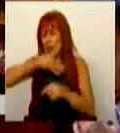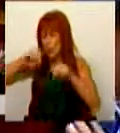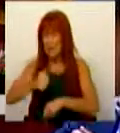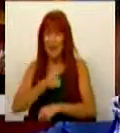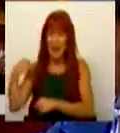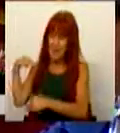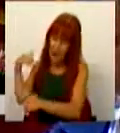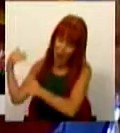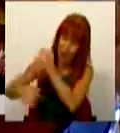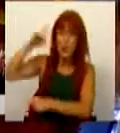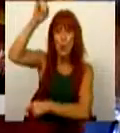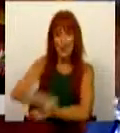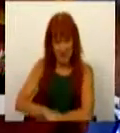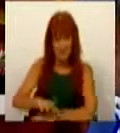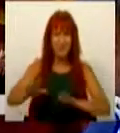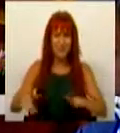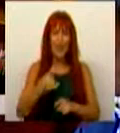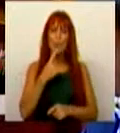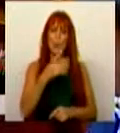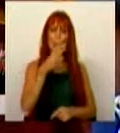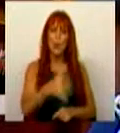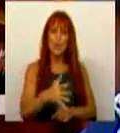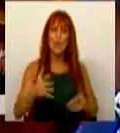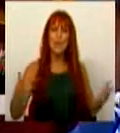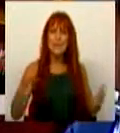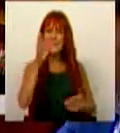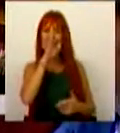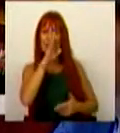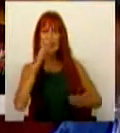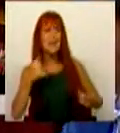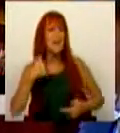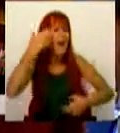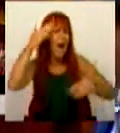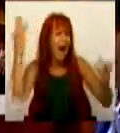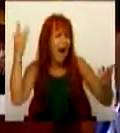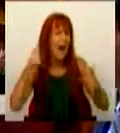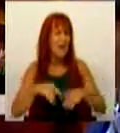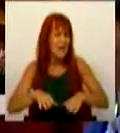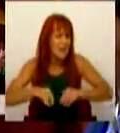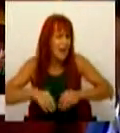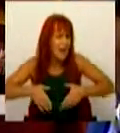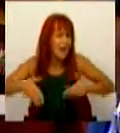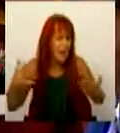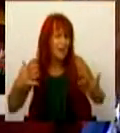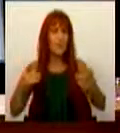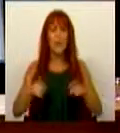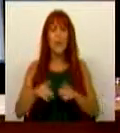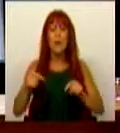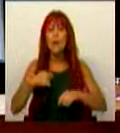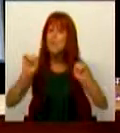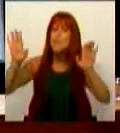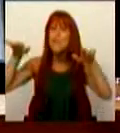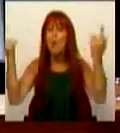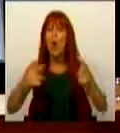caso ao longo deste dia, a pergunta que gostaria de fazer é se acha mesmo aceitável e até